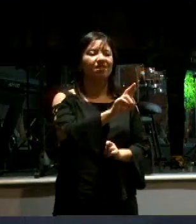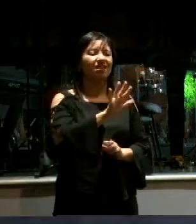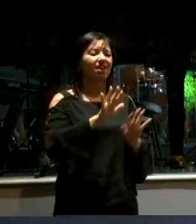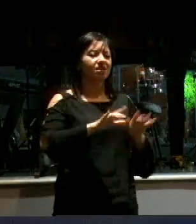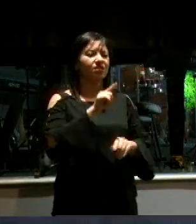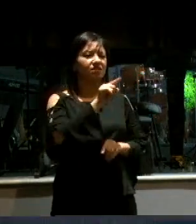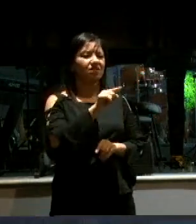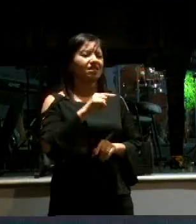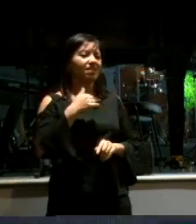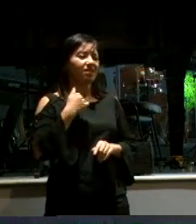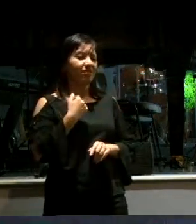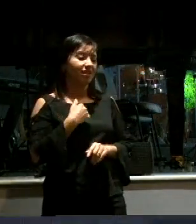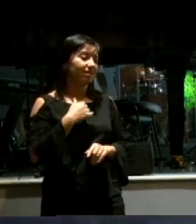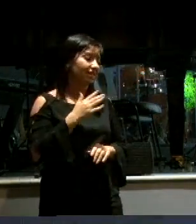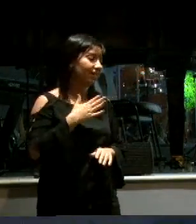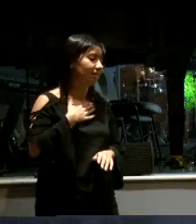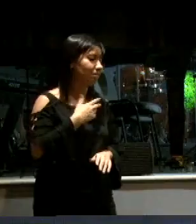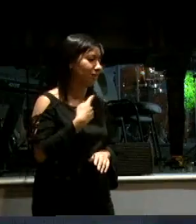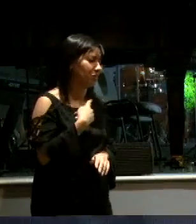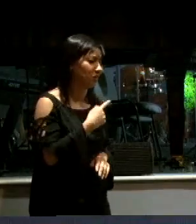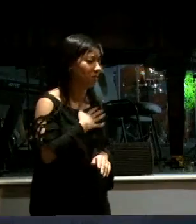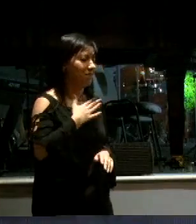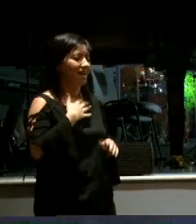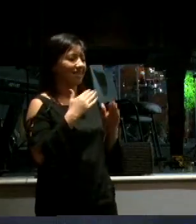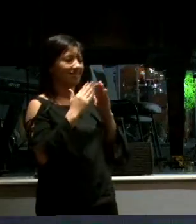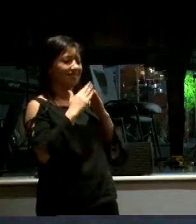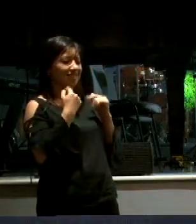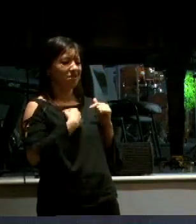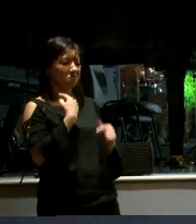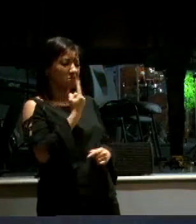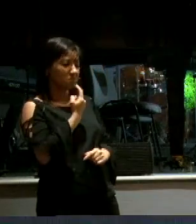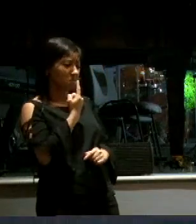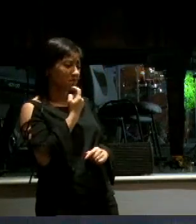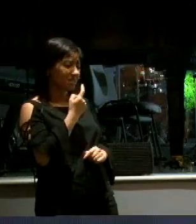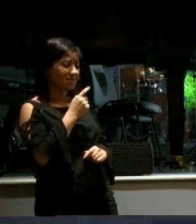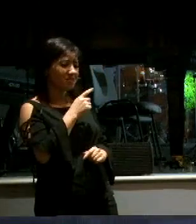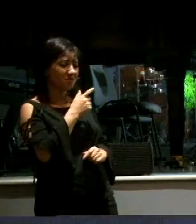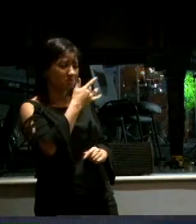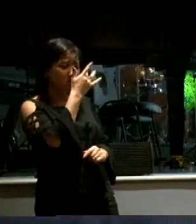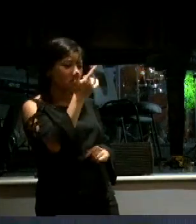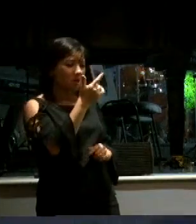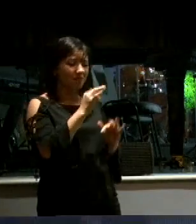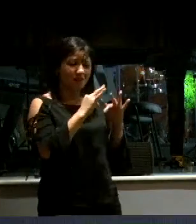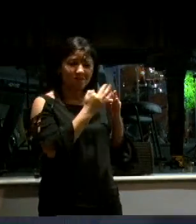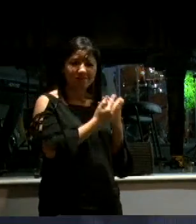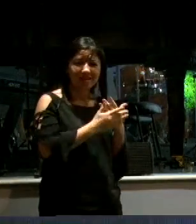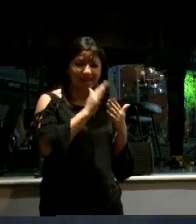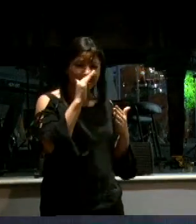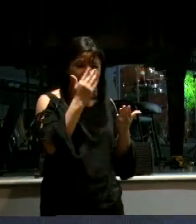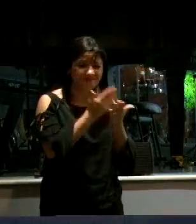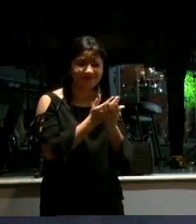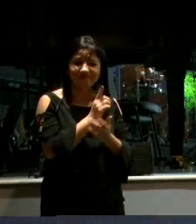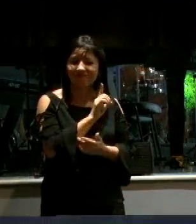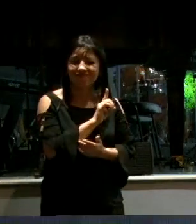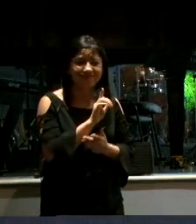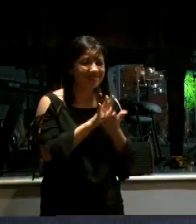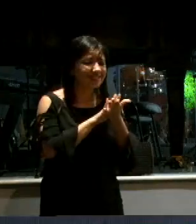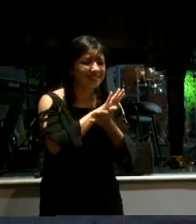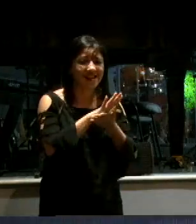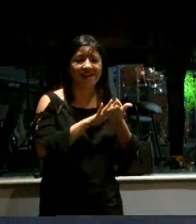sou sozinho, ninguém crê. Você vai dizer: perante Deus, basta um